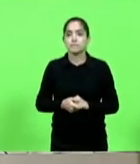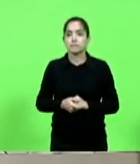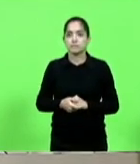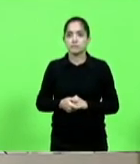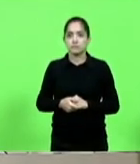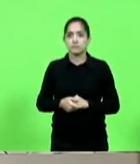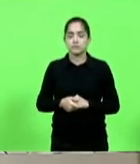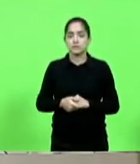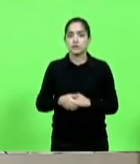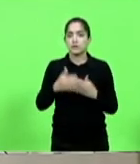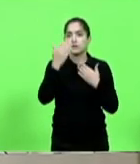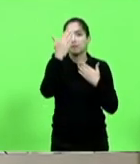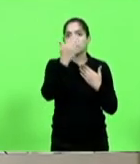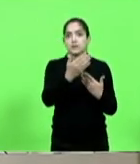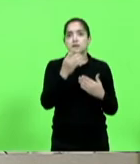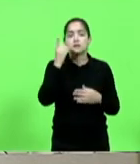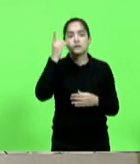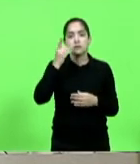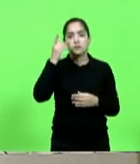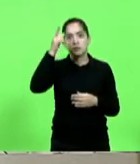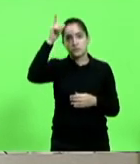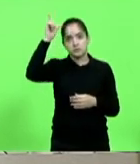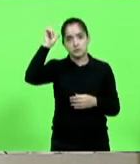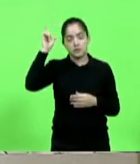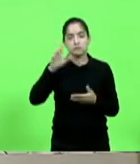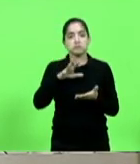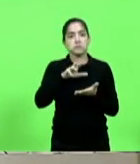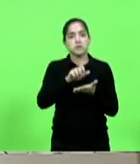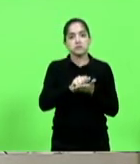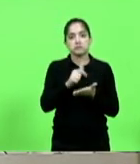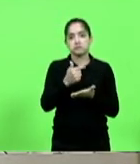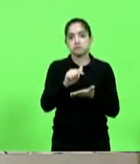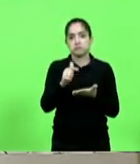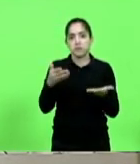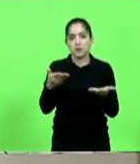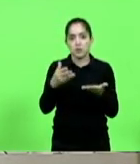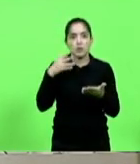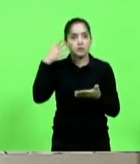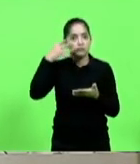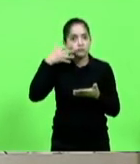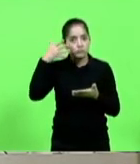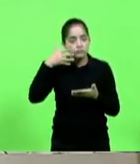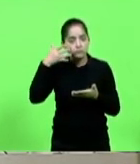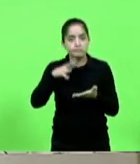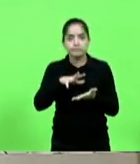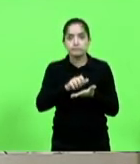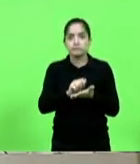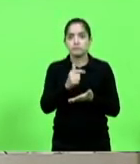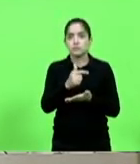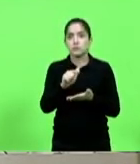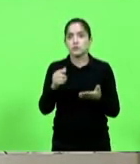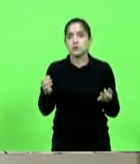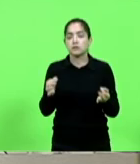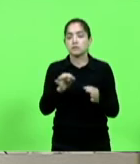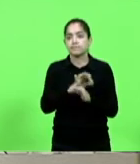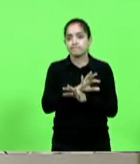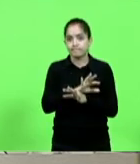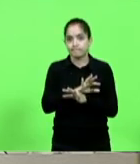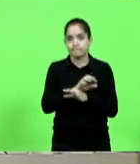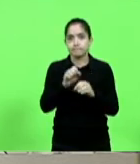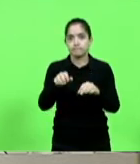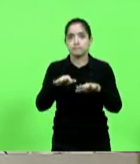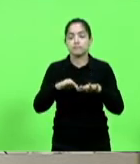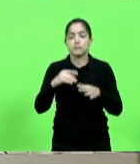Obrigado, deputado Sargento Lima. Não havendo novos oradores inscritos, novos deputados inscritos, esta presidência, antes de encerrar a sessão,